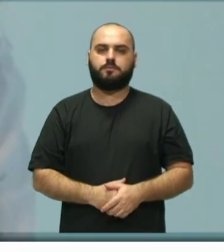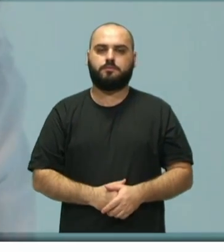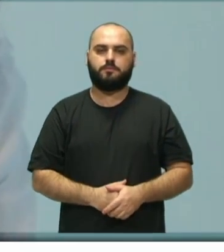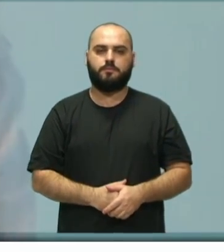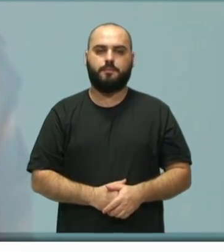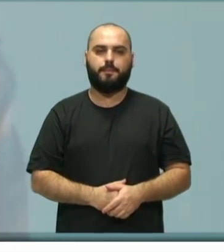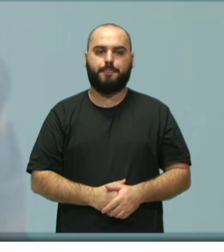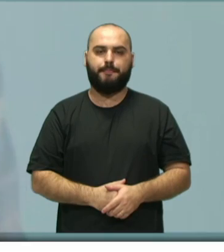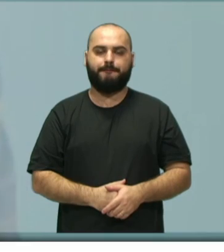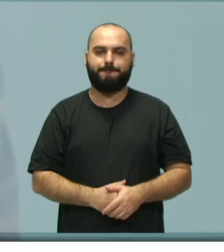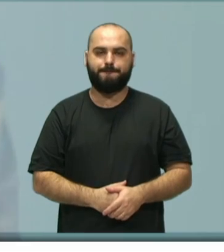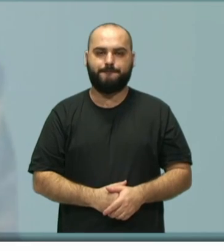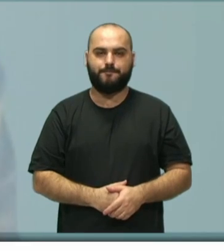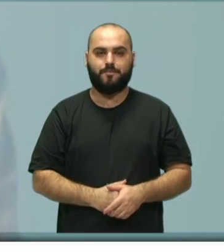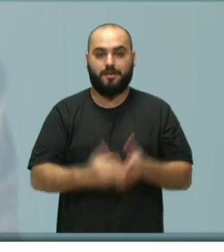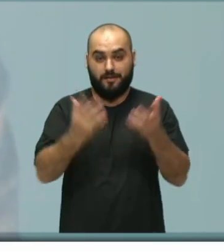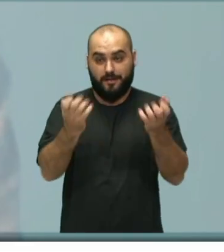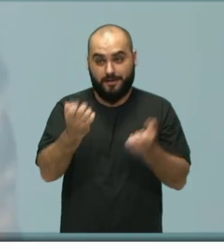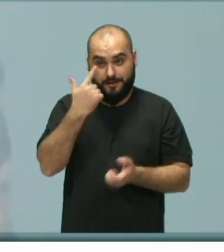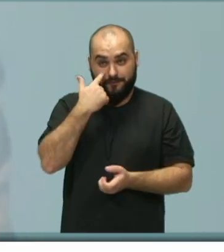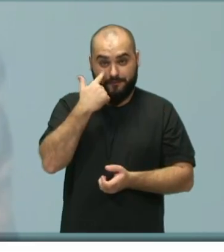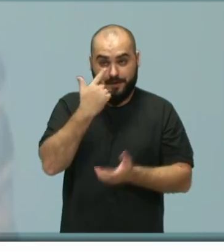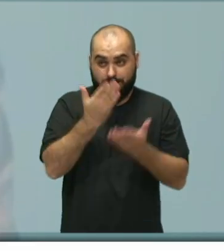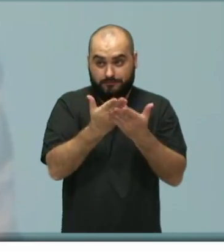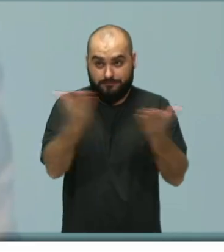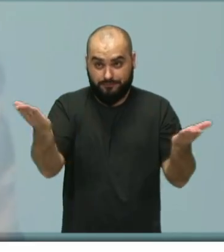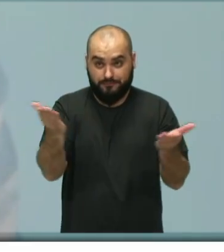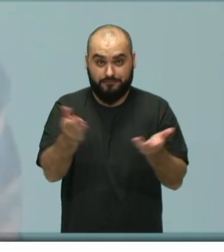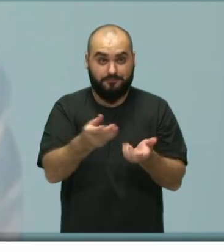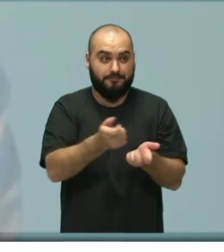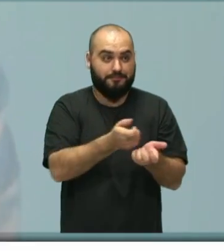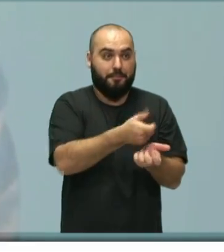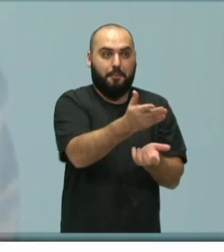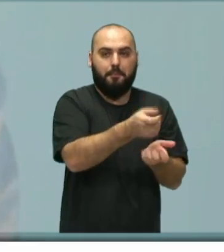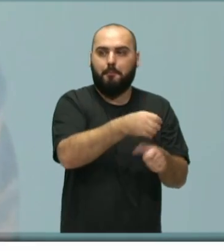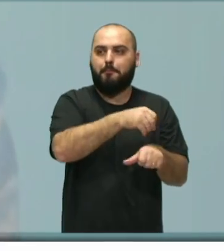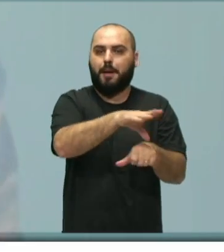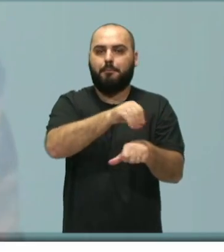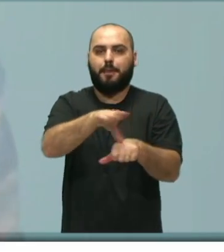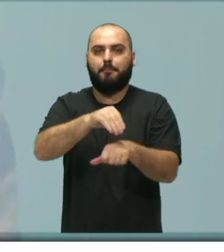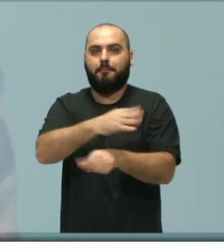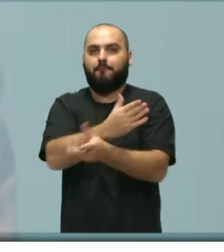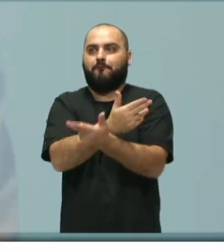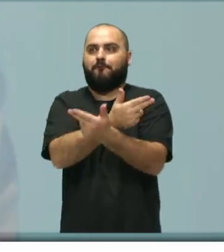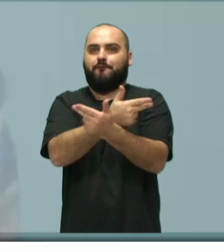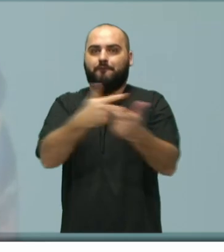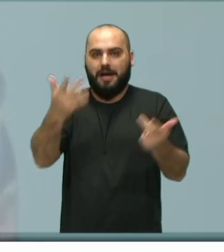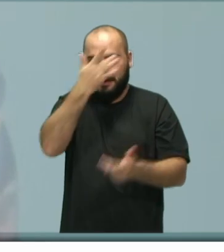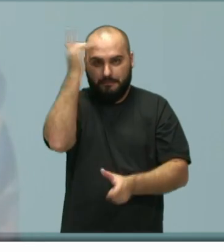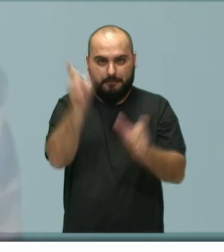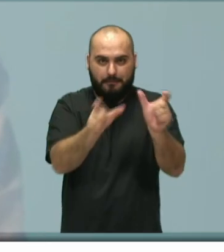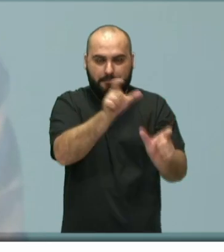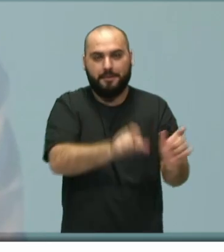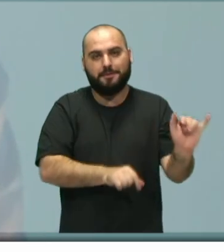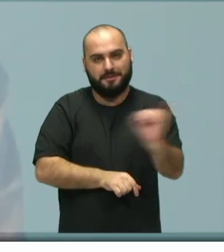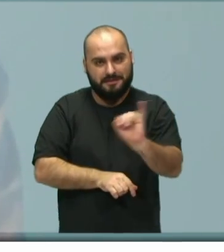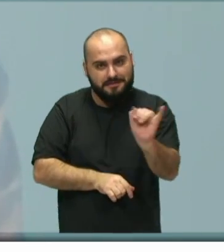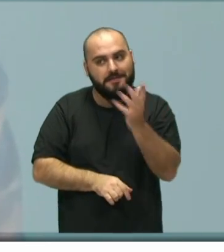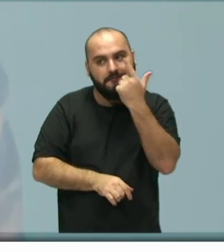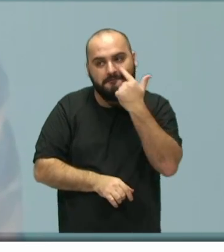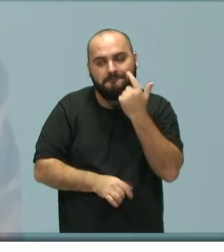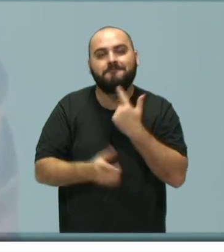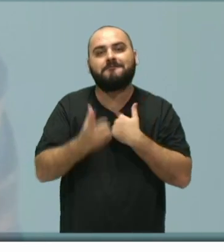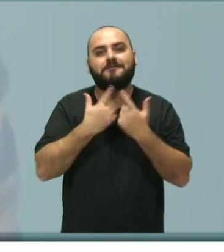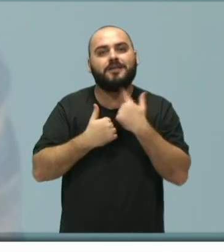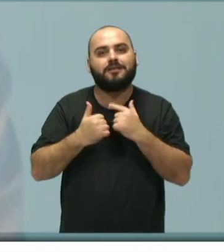A gente gostaria que chegasse nas mãos e circulasse, né, nas mãos de muitos itajaienses, e que a